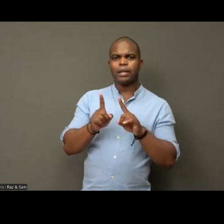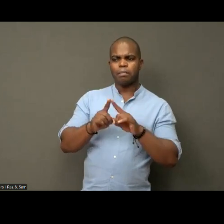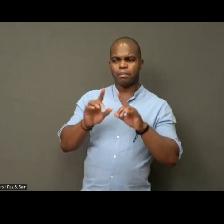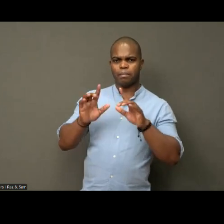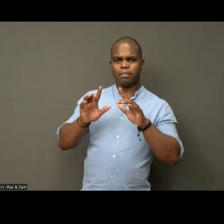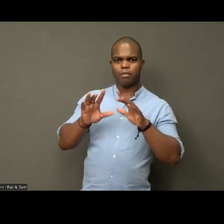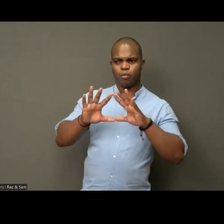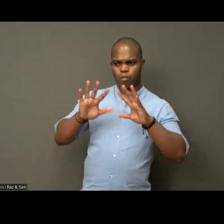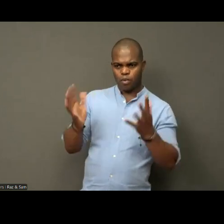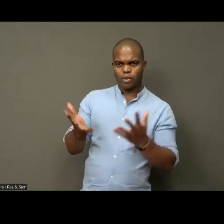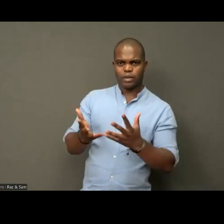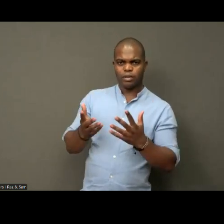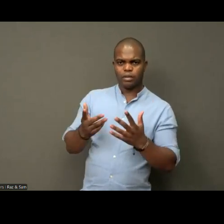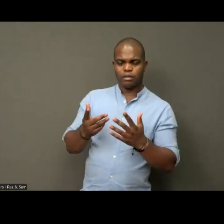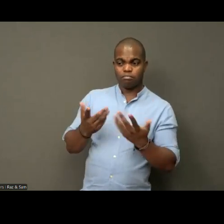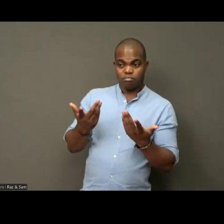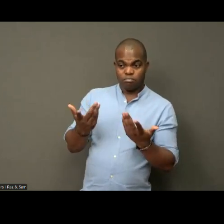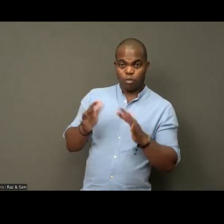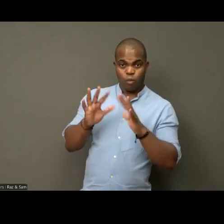eliminação.